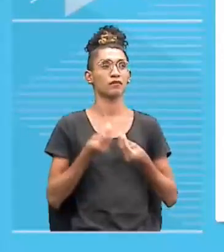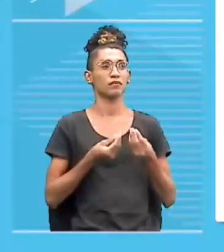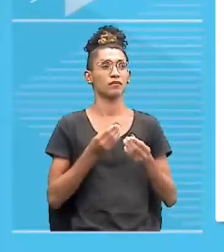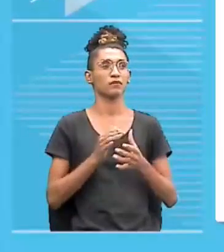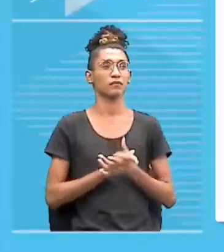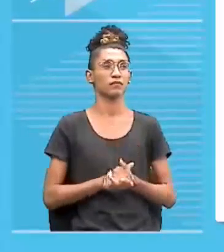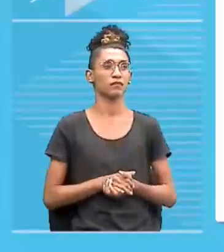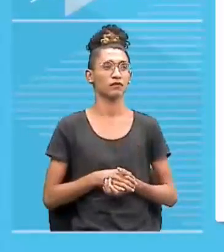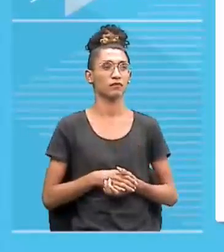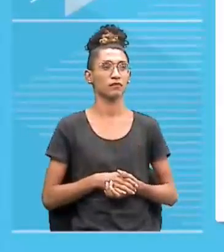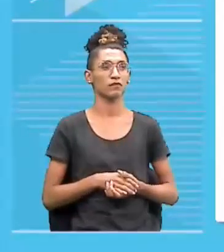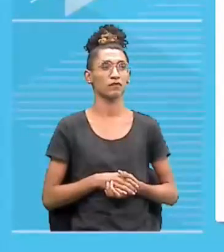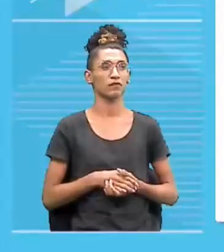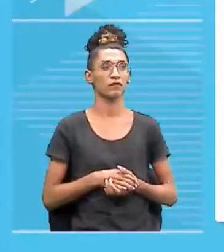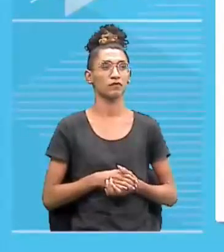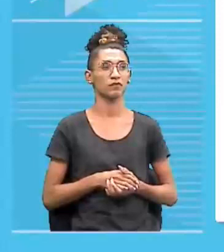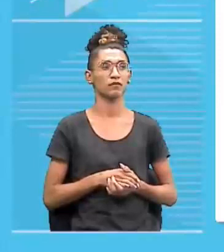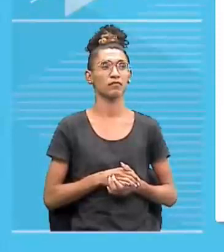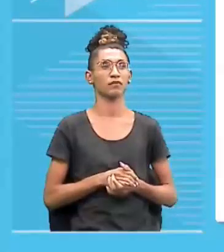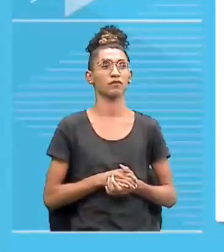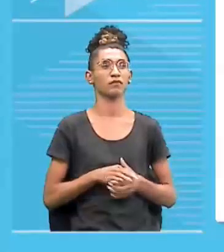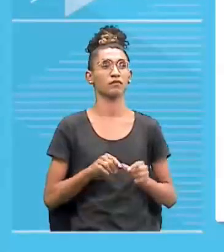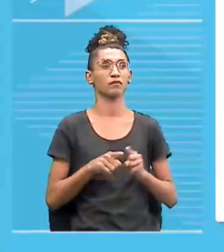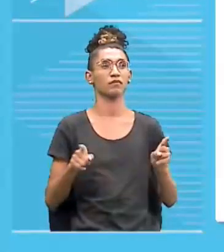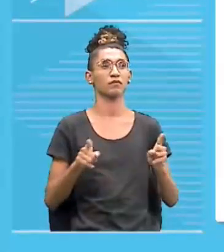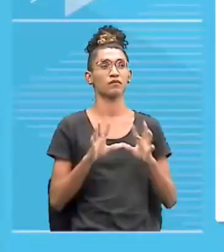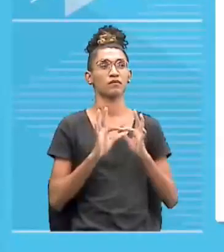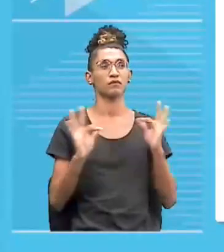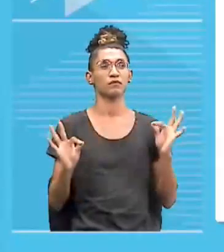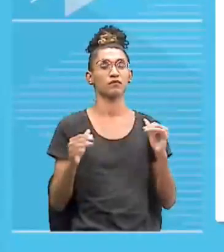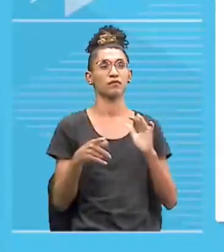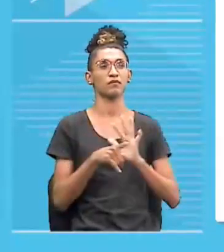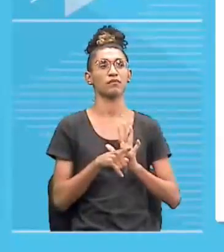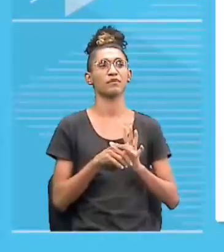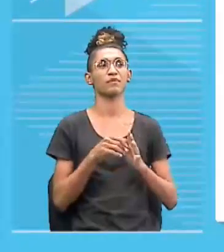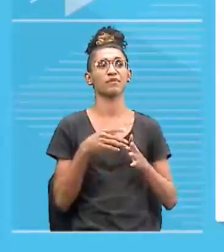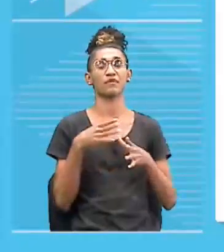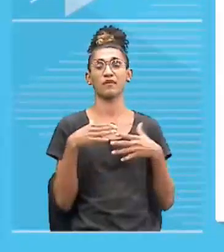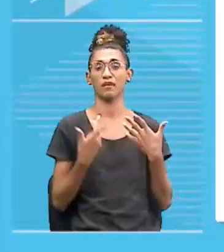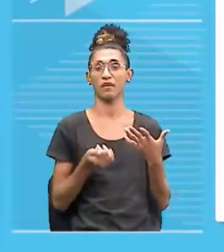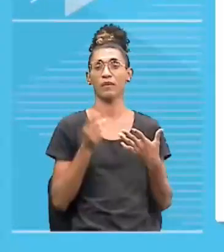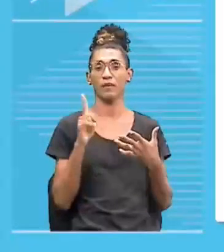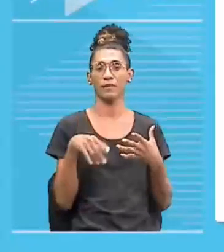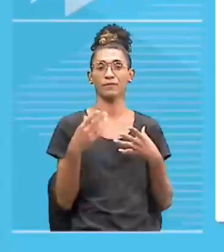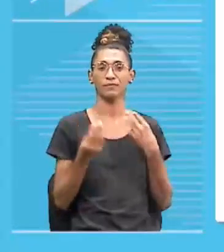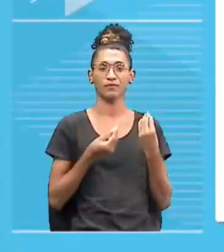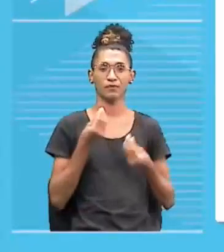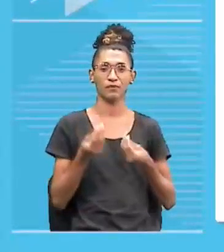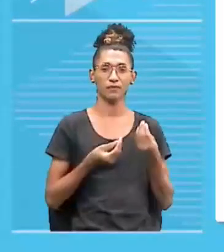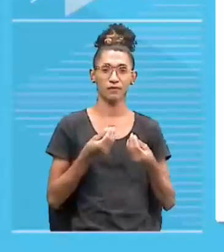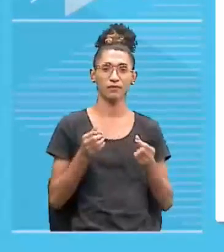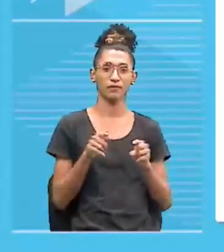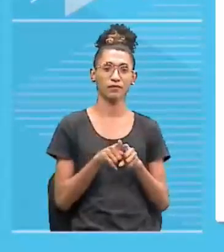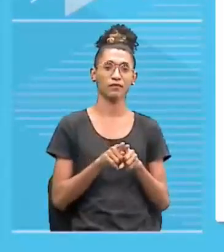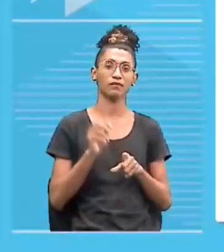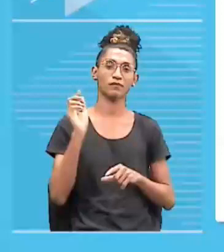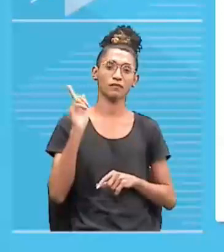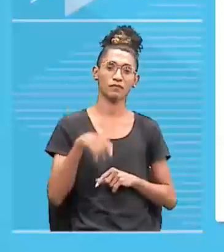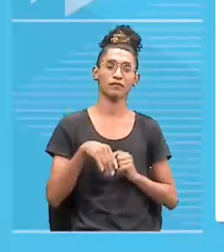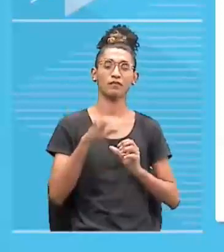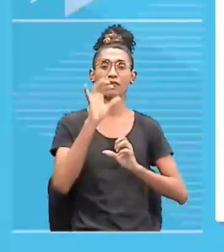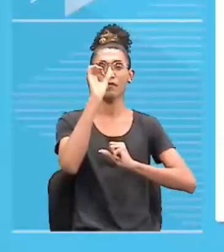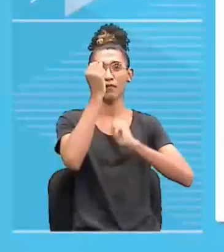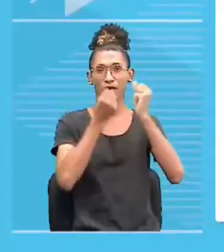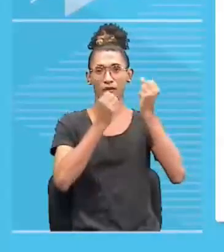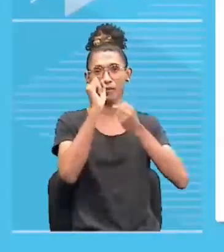um só caminhando, mas está longe das máquinas, por exemplo. Isso daqui, turma, é uma fábrica